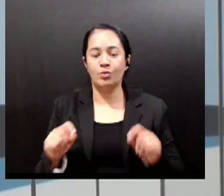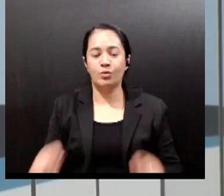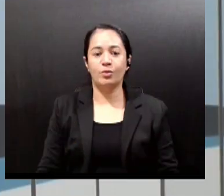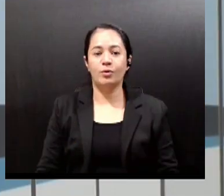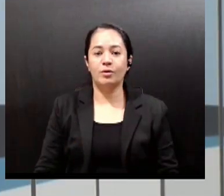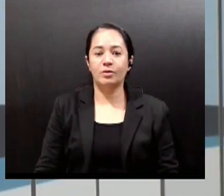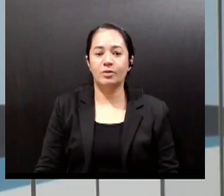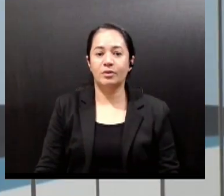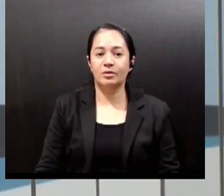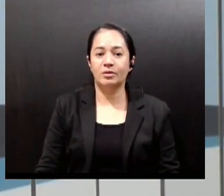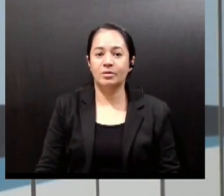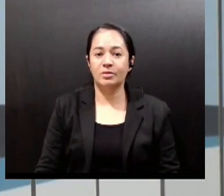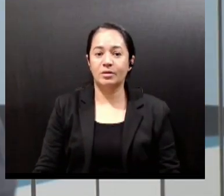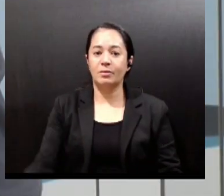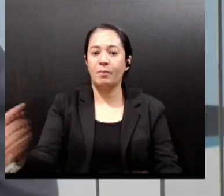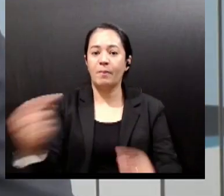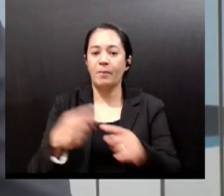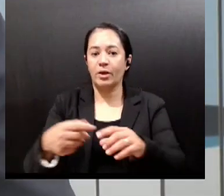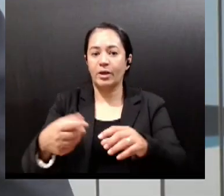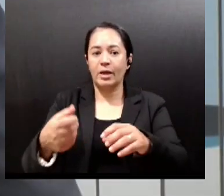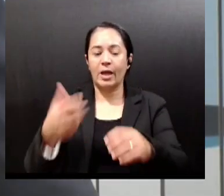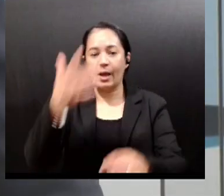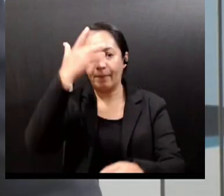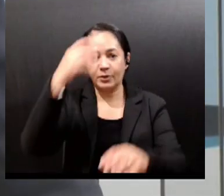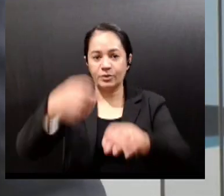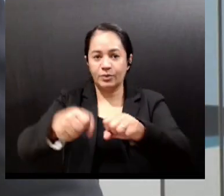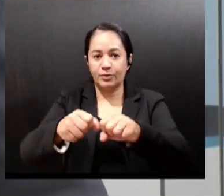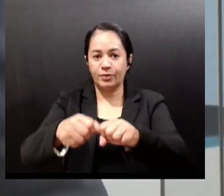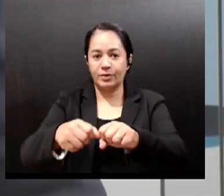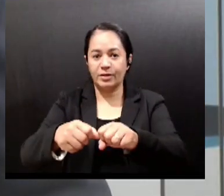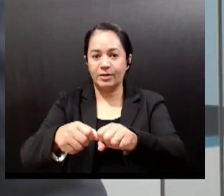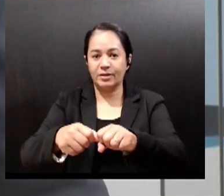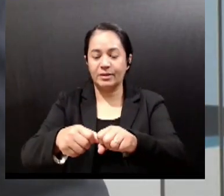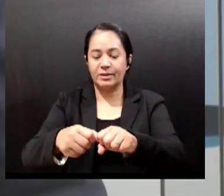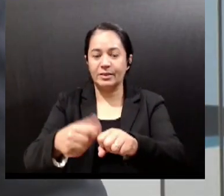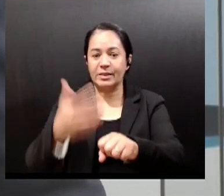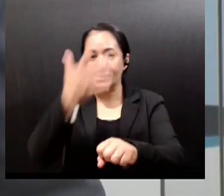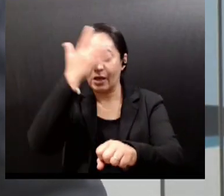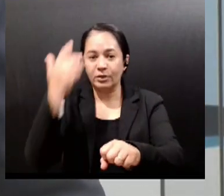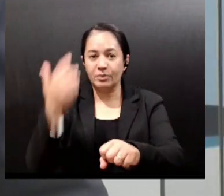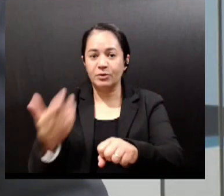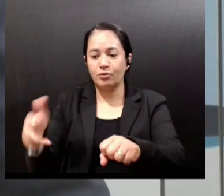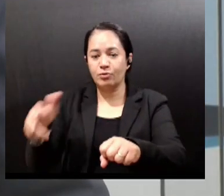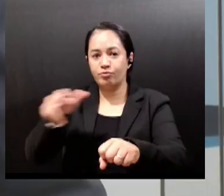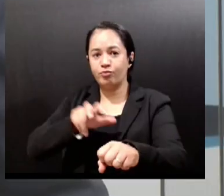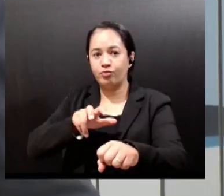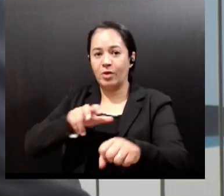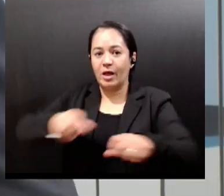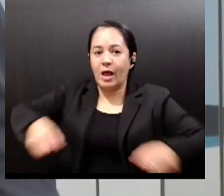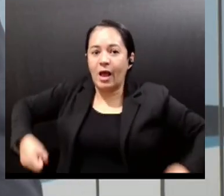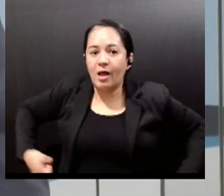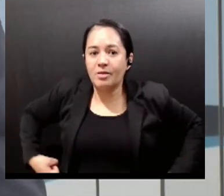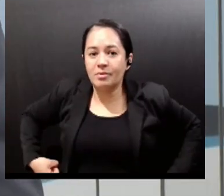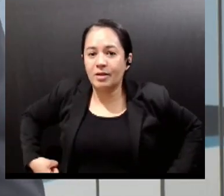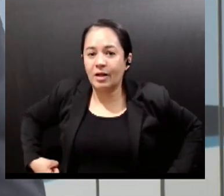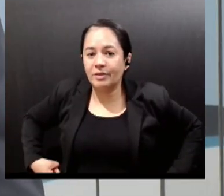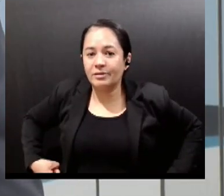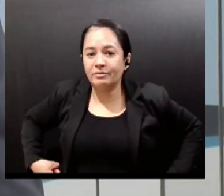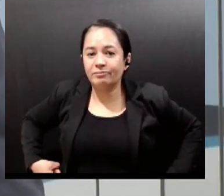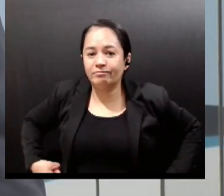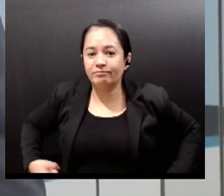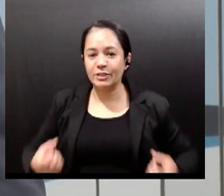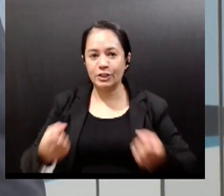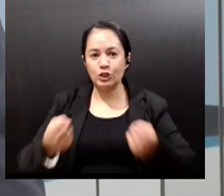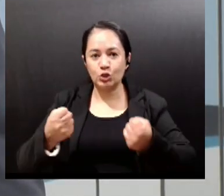motociclista e quem está na garupa, e a pessoa está segurando aqui na parte, na lateral, né, na lateral.